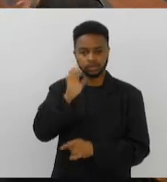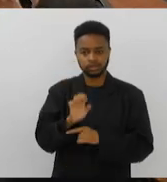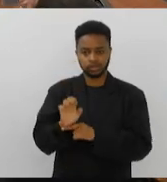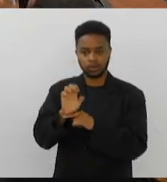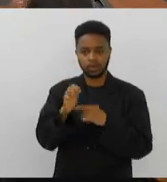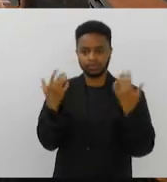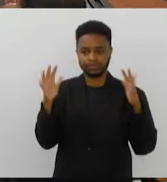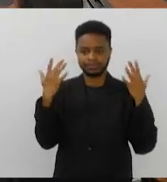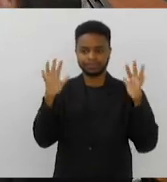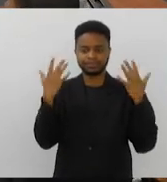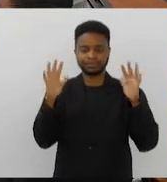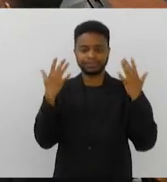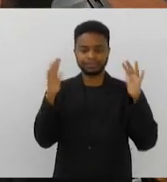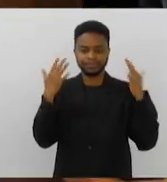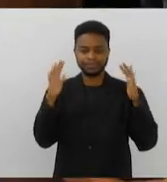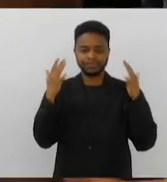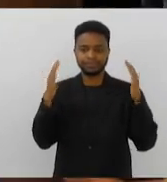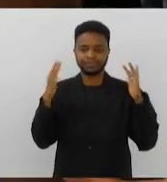estadual